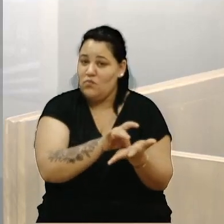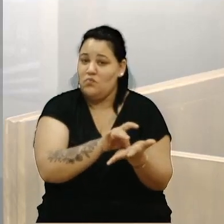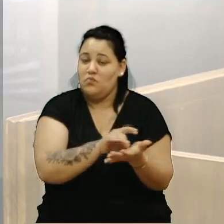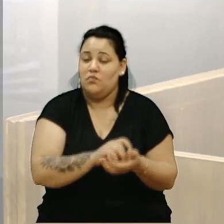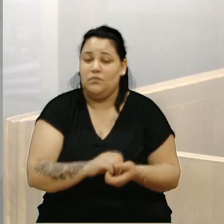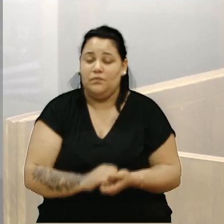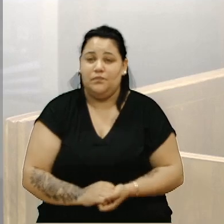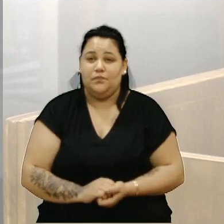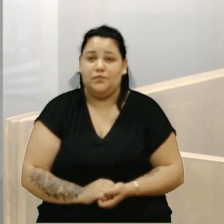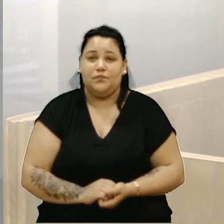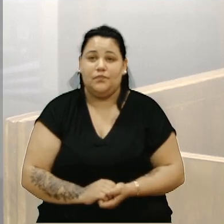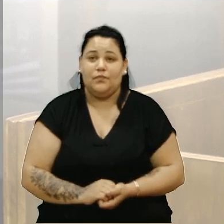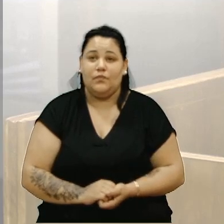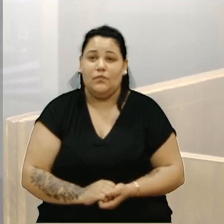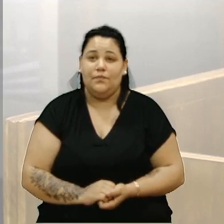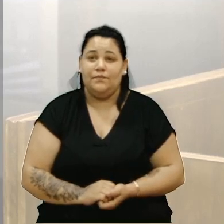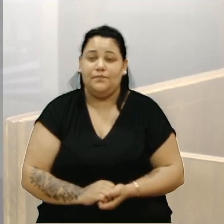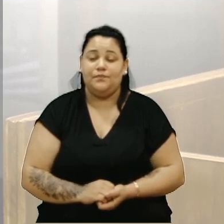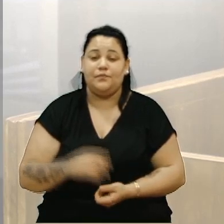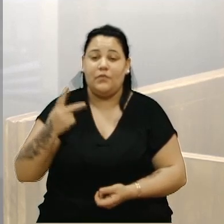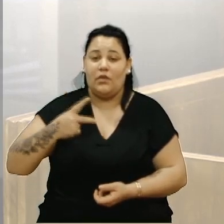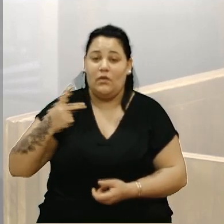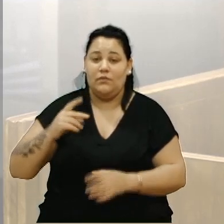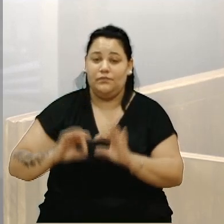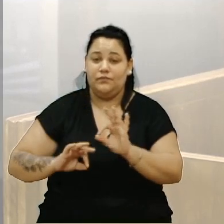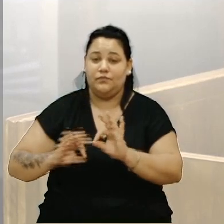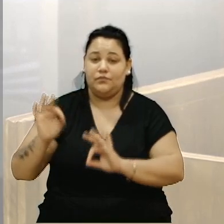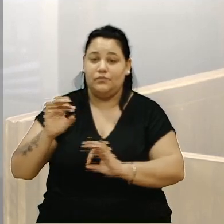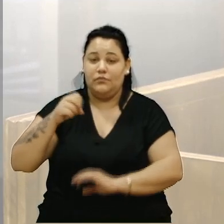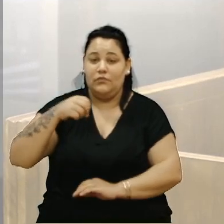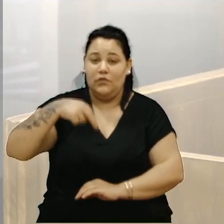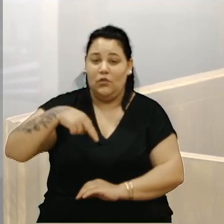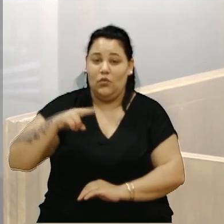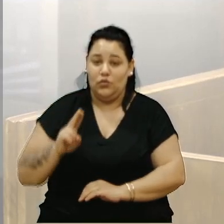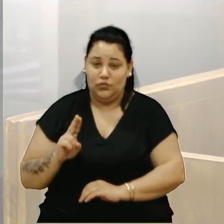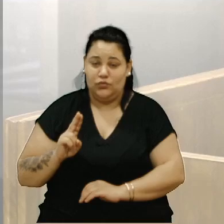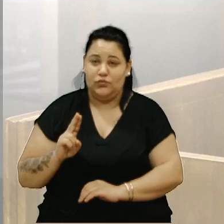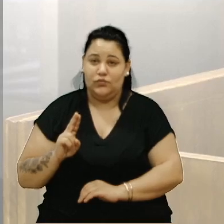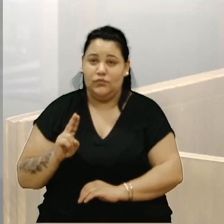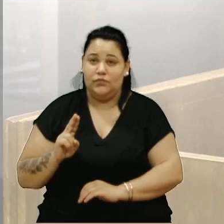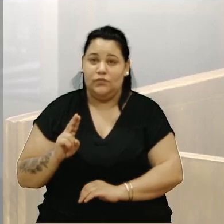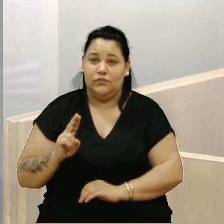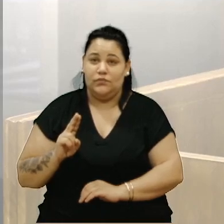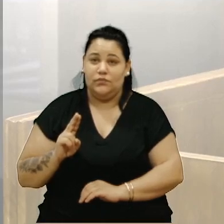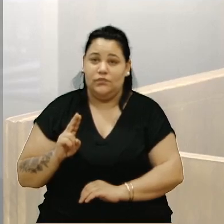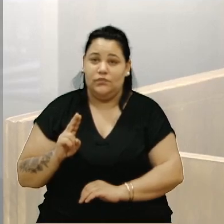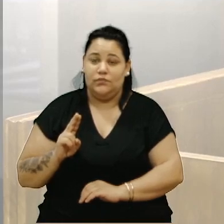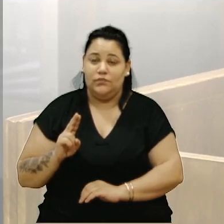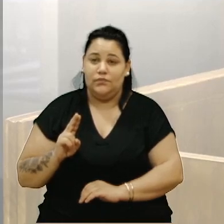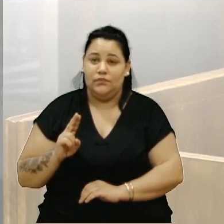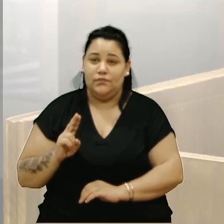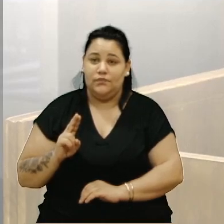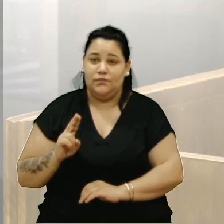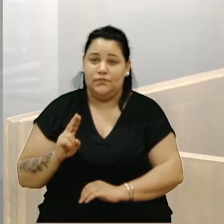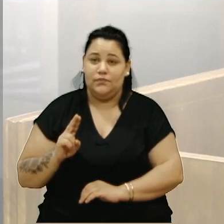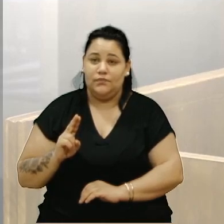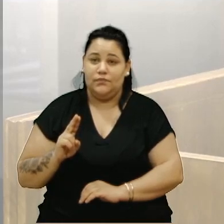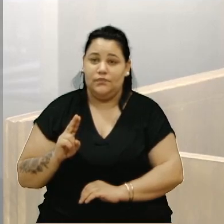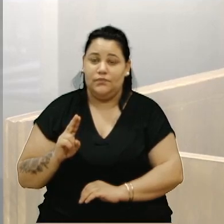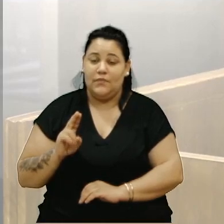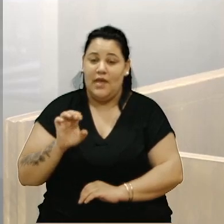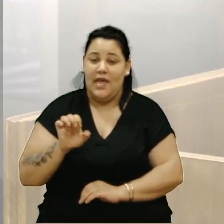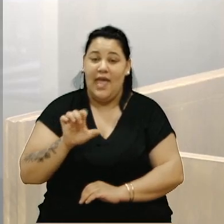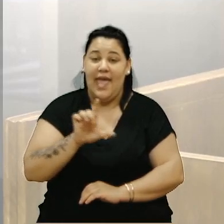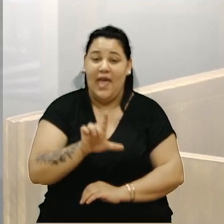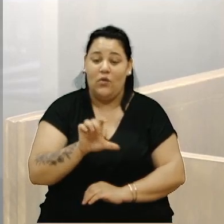concretos. Segundo a Organização das Nações Unidas, El Salvador foi o